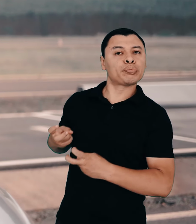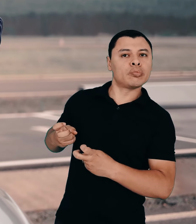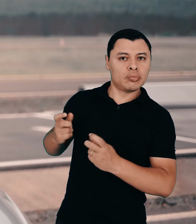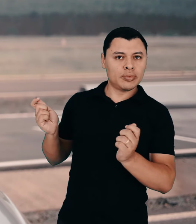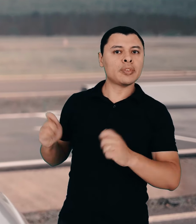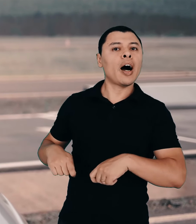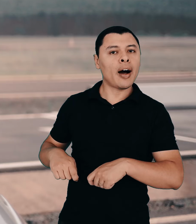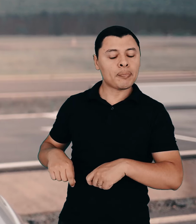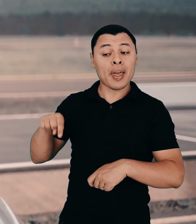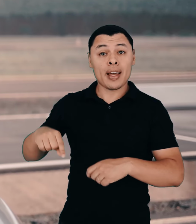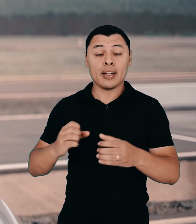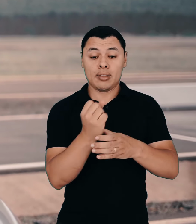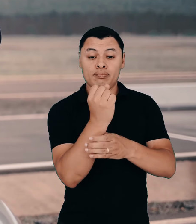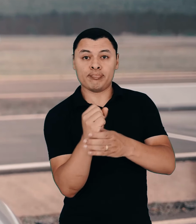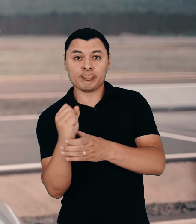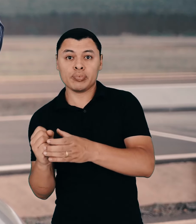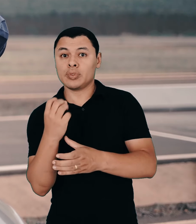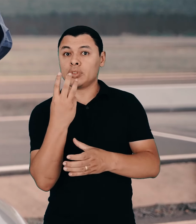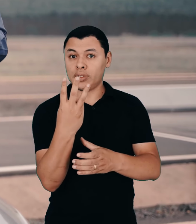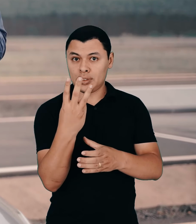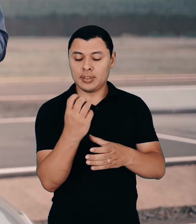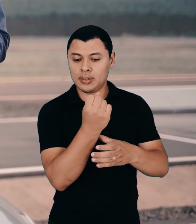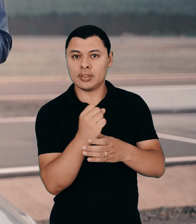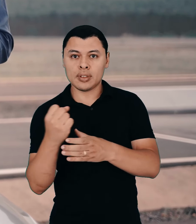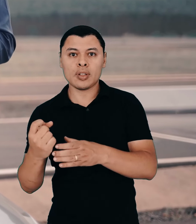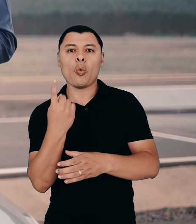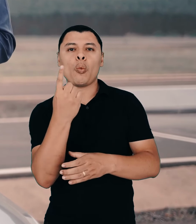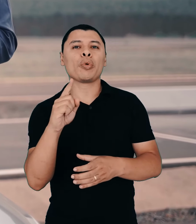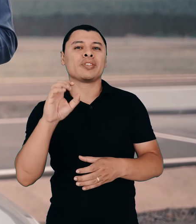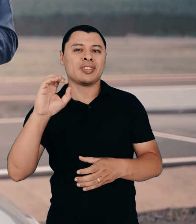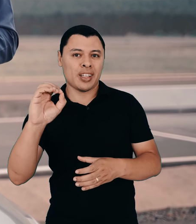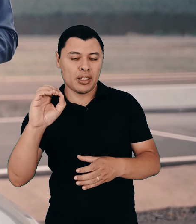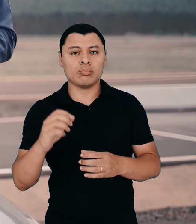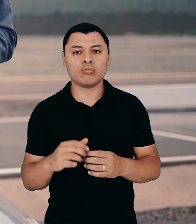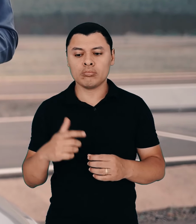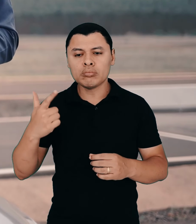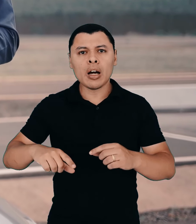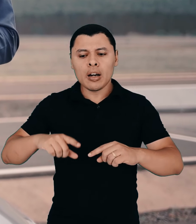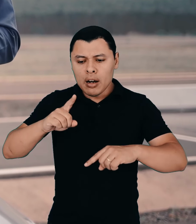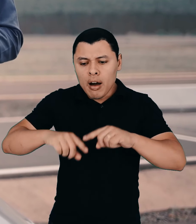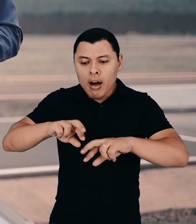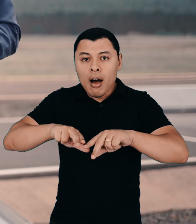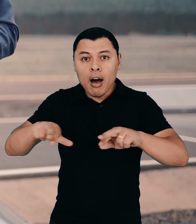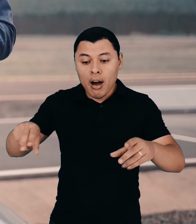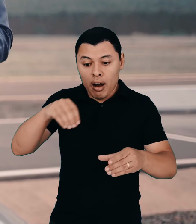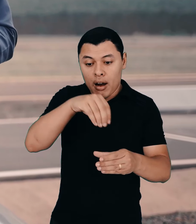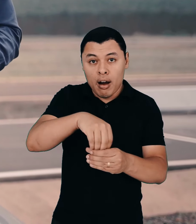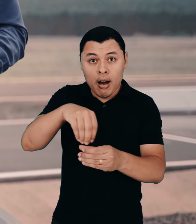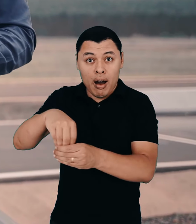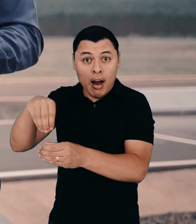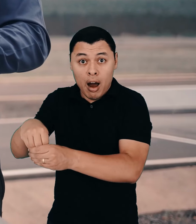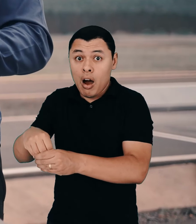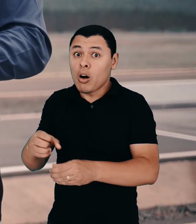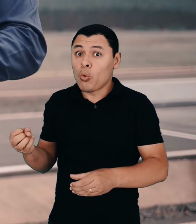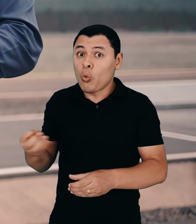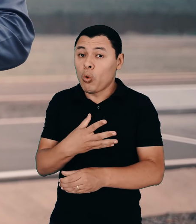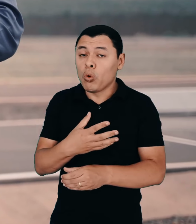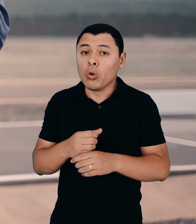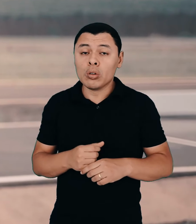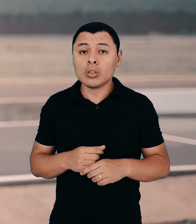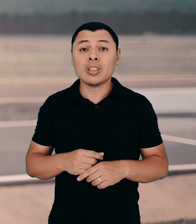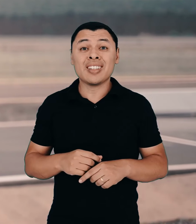esse aqui é o 3 cilindros 1.0, eles compartilham mesmo pistões e bielas e diversos outros componentes internos. Por sinal, A base